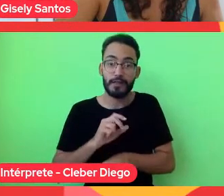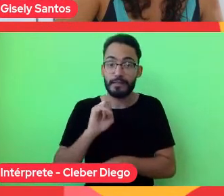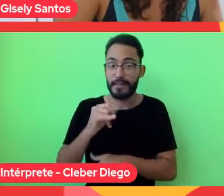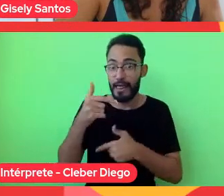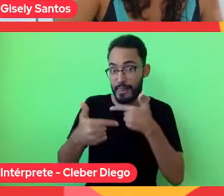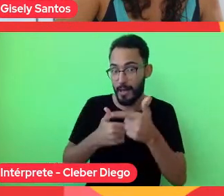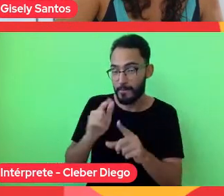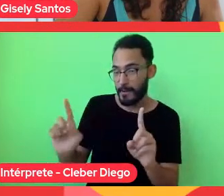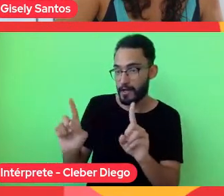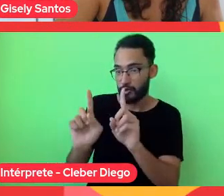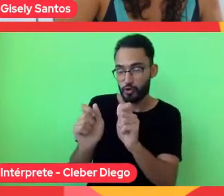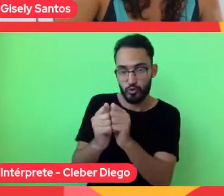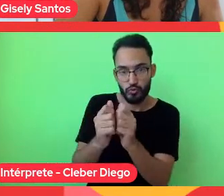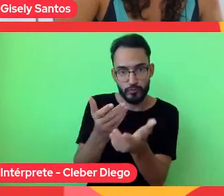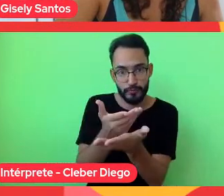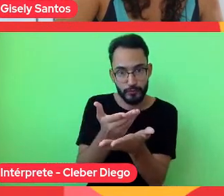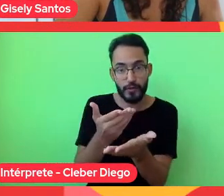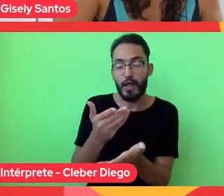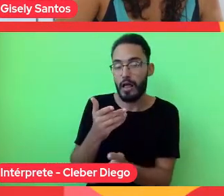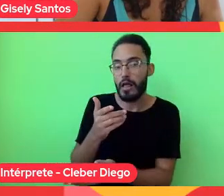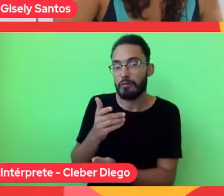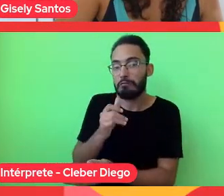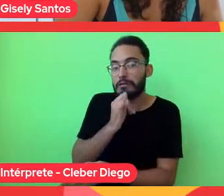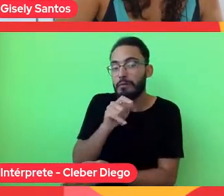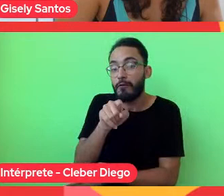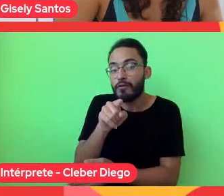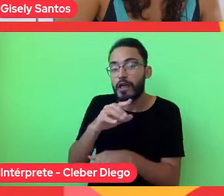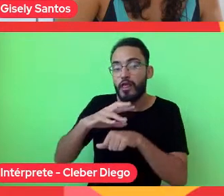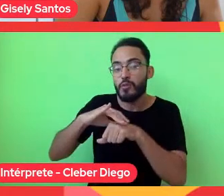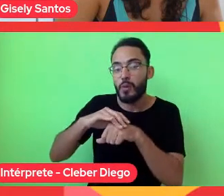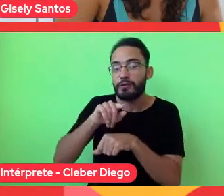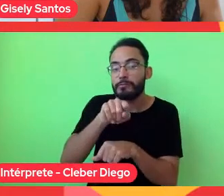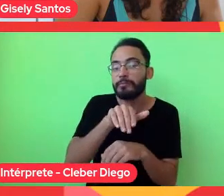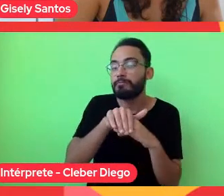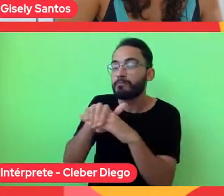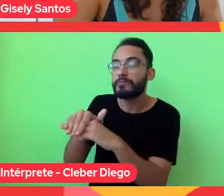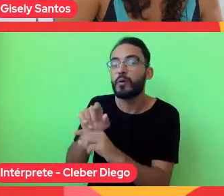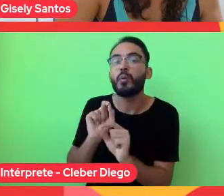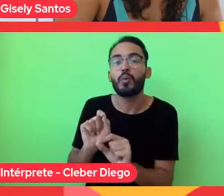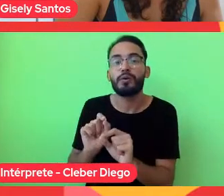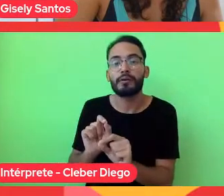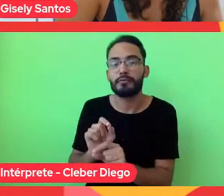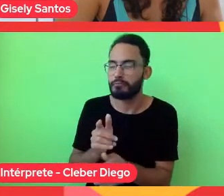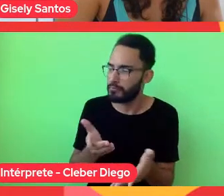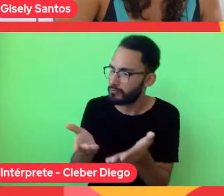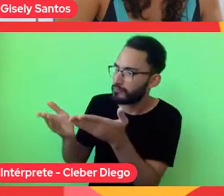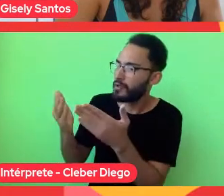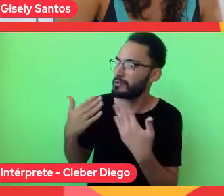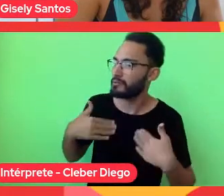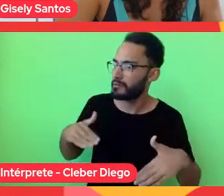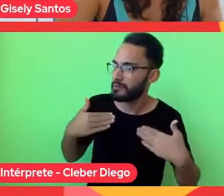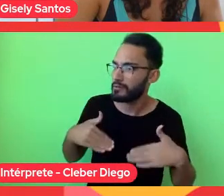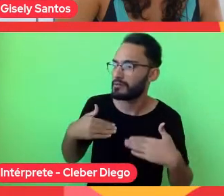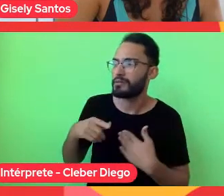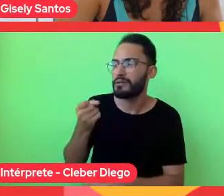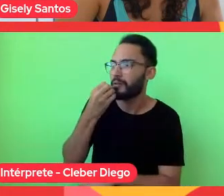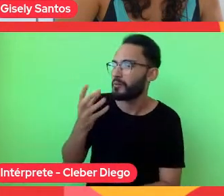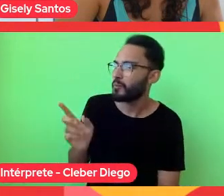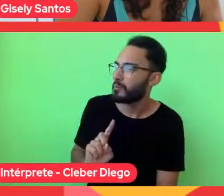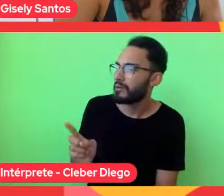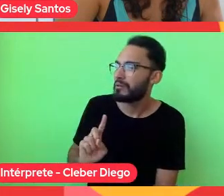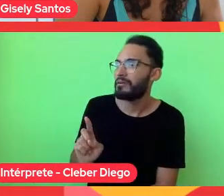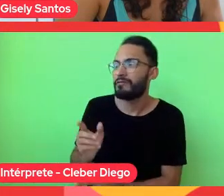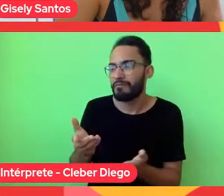você está doente, o que, que você fala para ele? Vai descansar. Você não está bem, vai